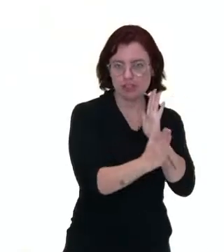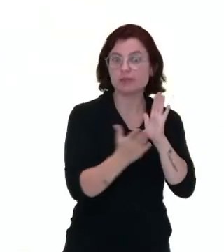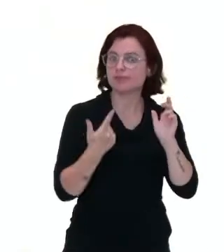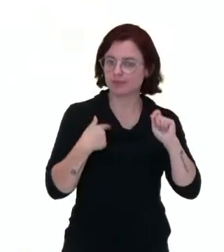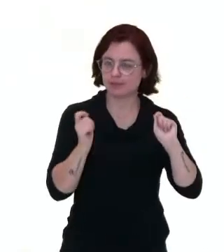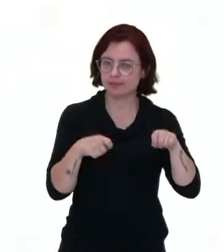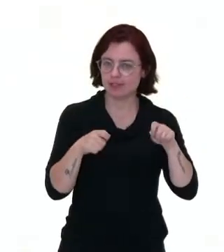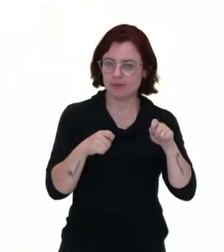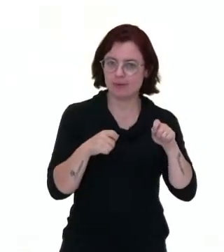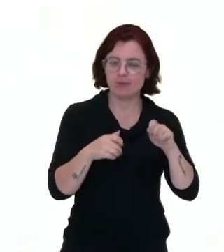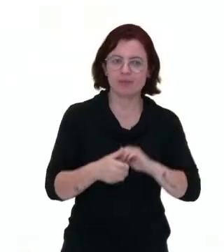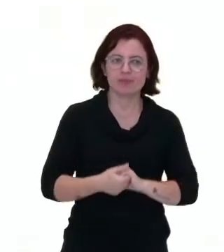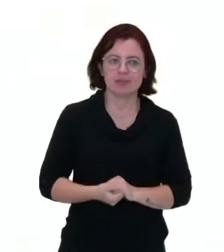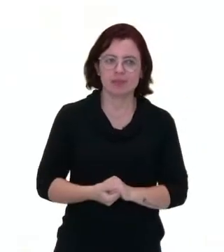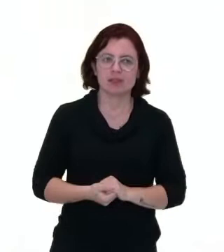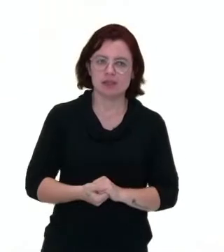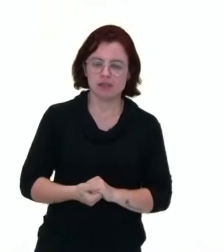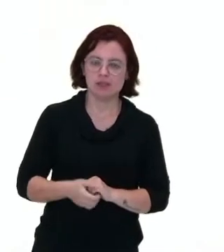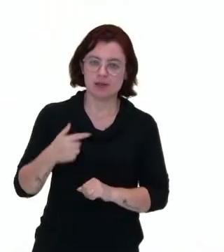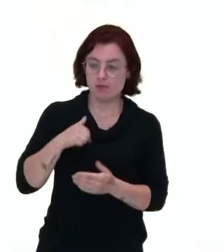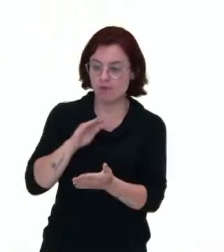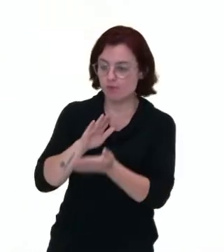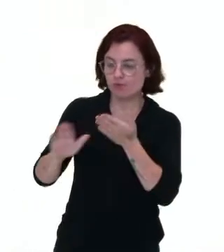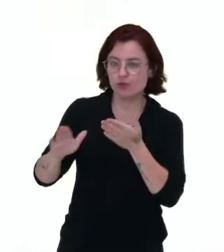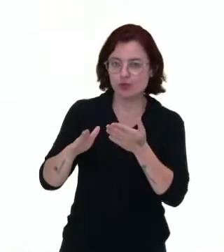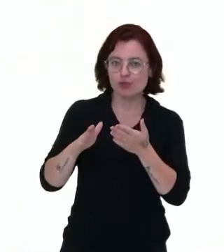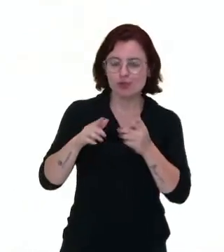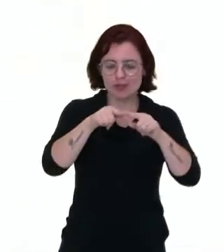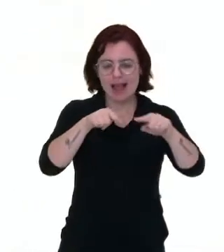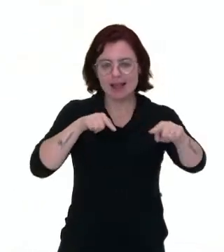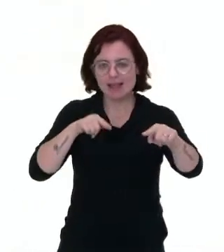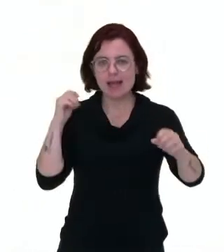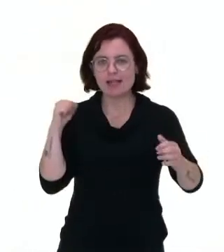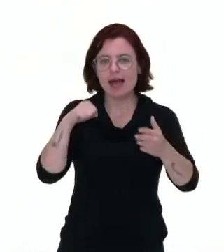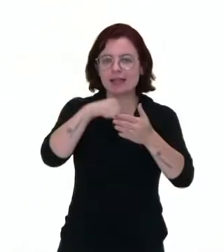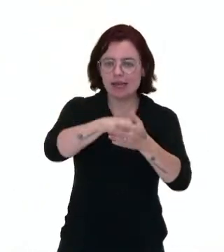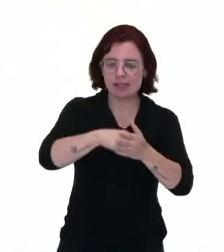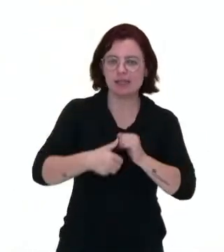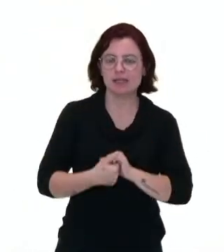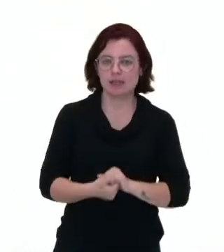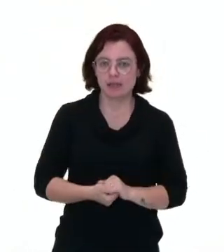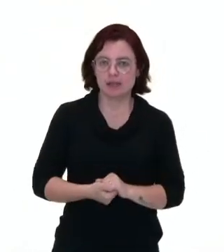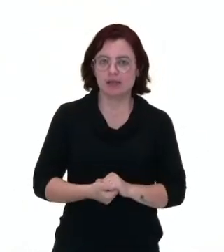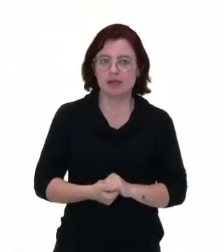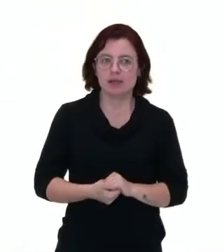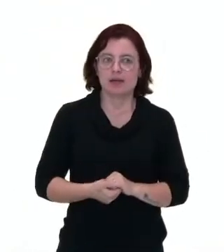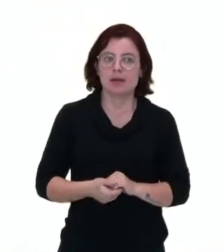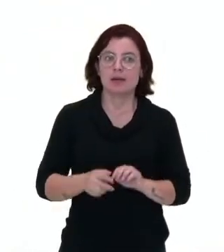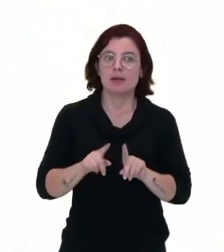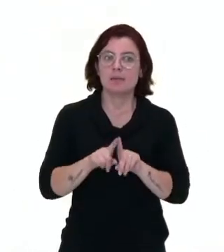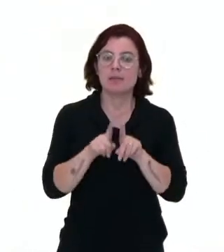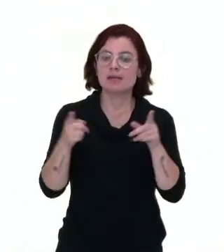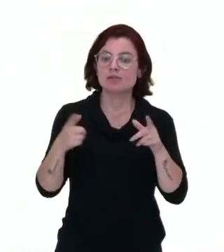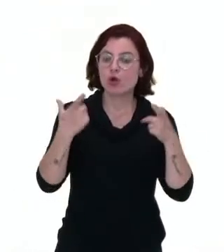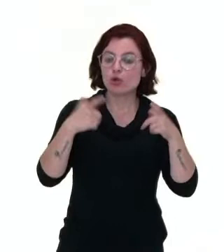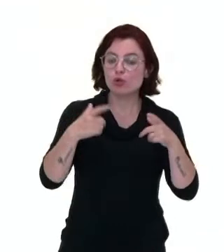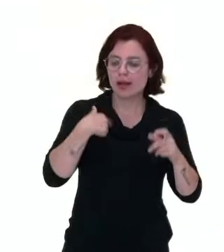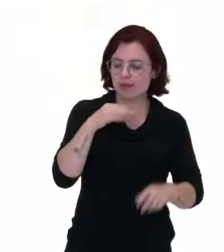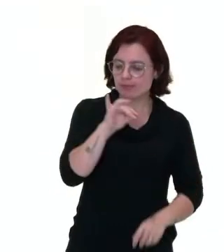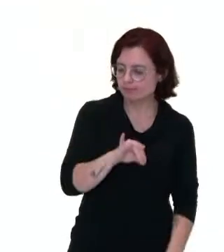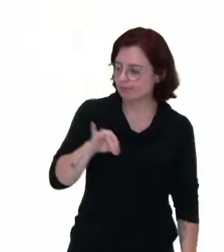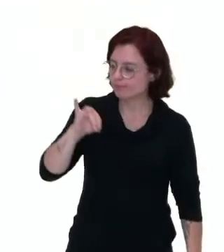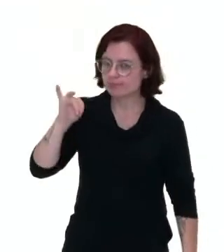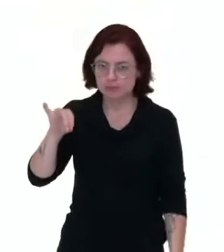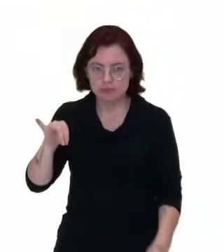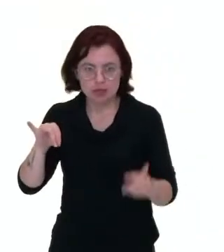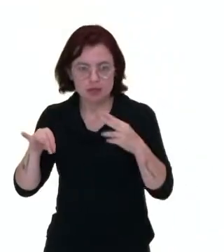Posso sair daquela linha de ataque dessa peça do adversário? Posso. Mas a casa para onde eu vou mexer o meu